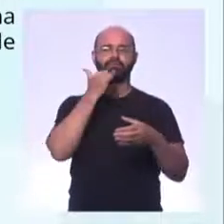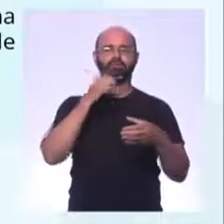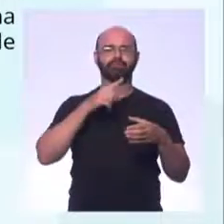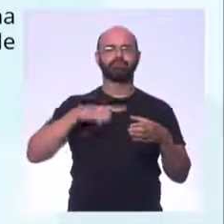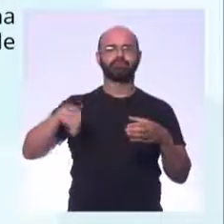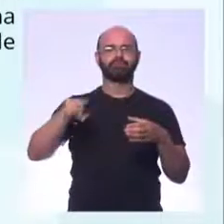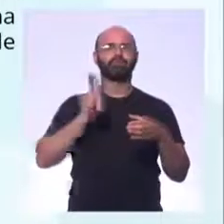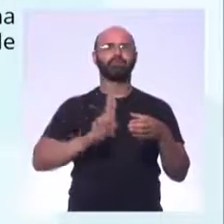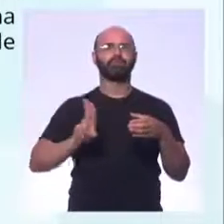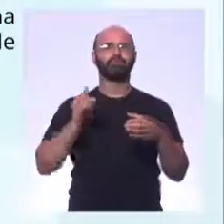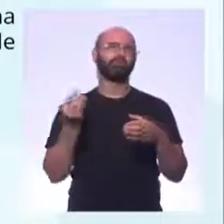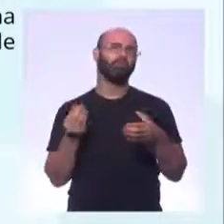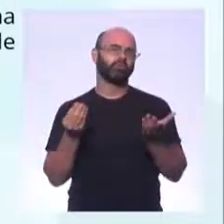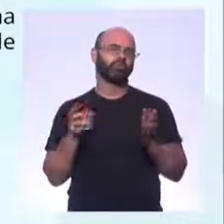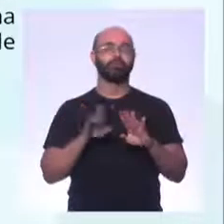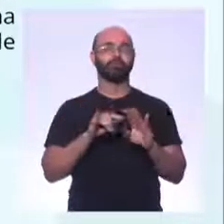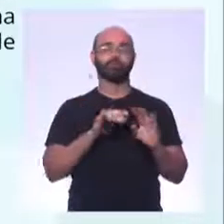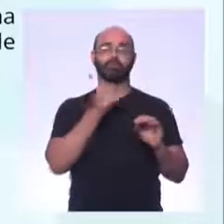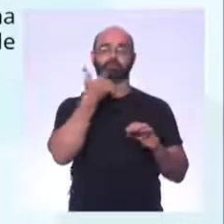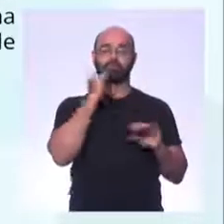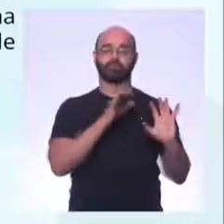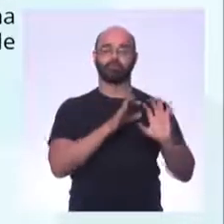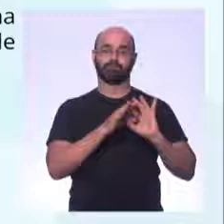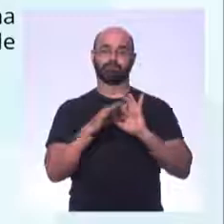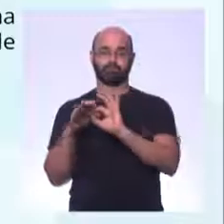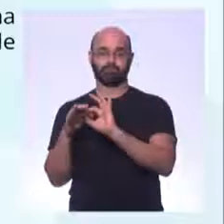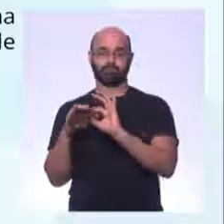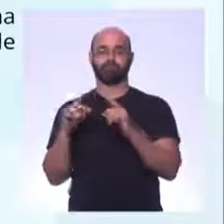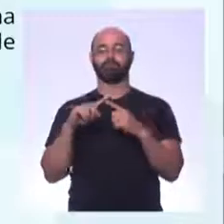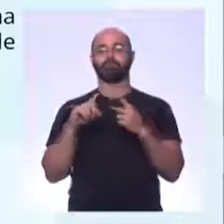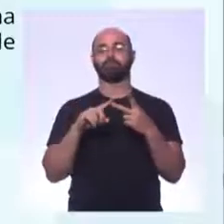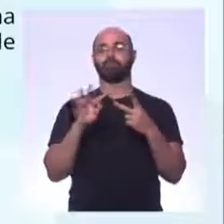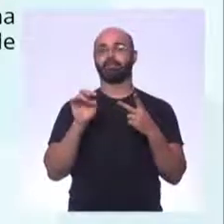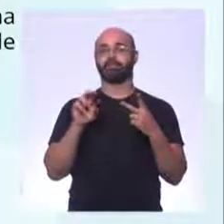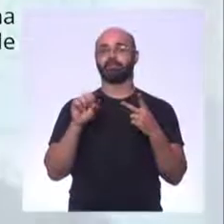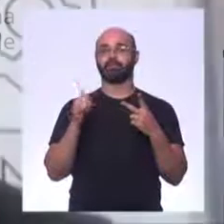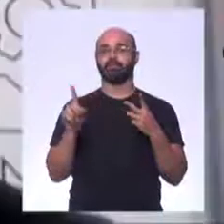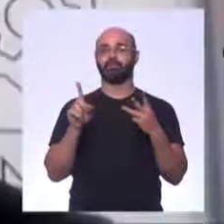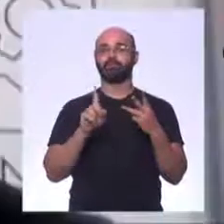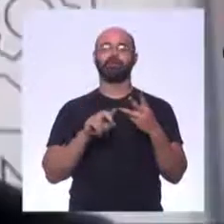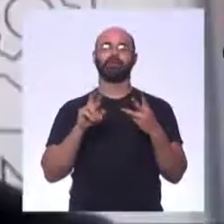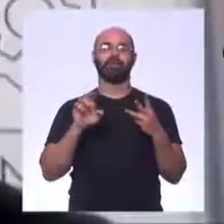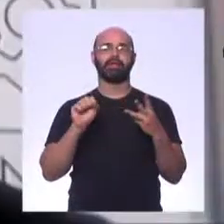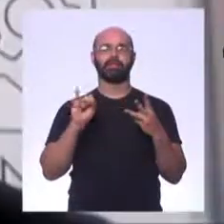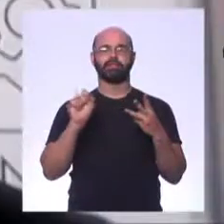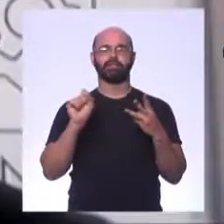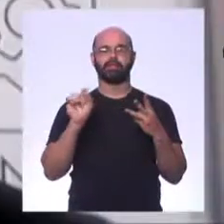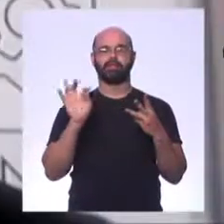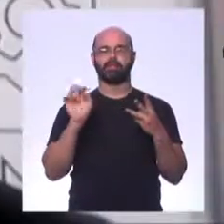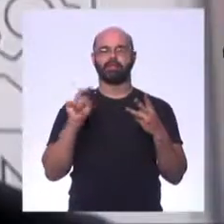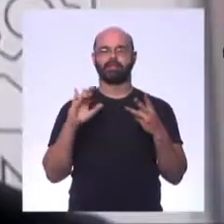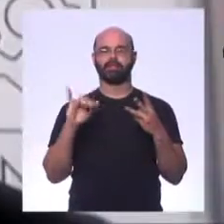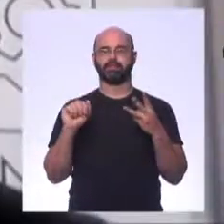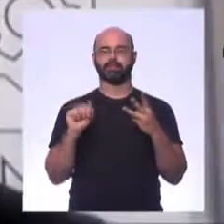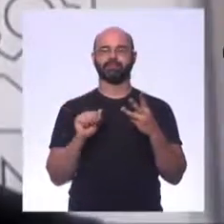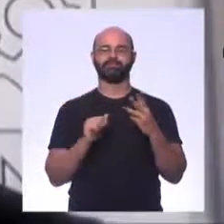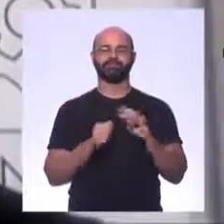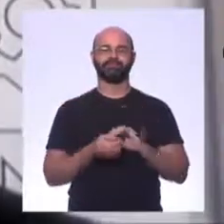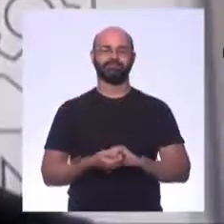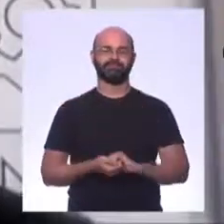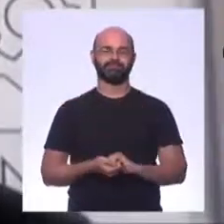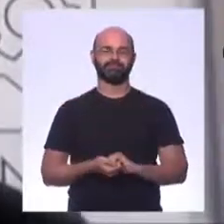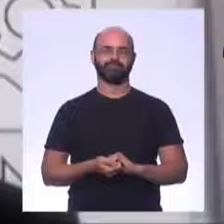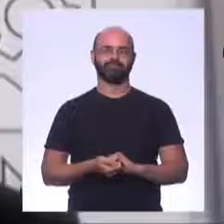o conceito de corrente elétrica, tensão e resistência. Então, nós vamos agora partir para o